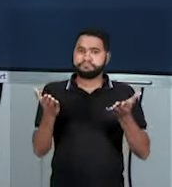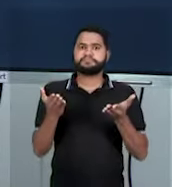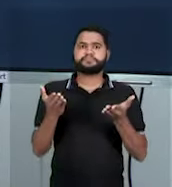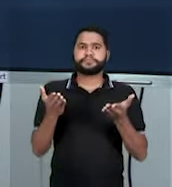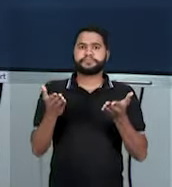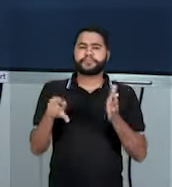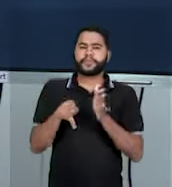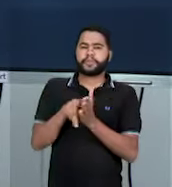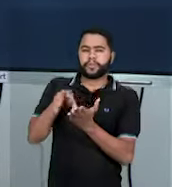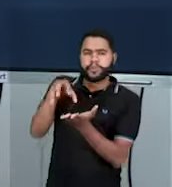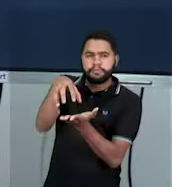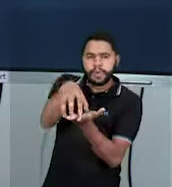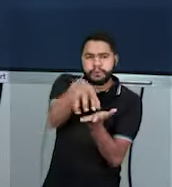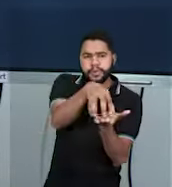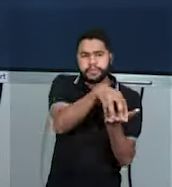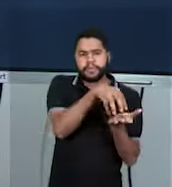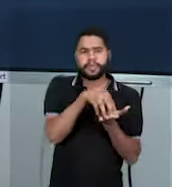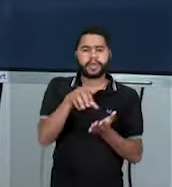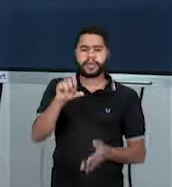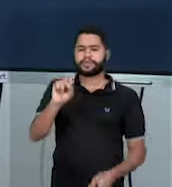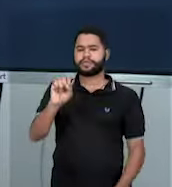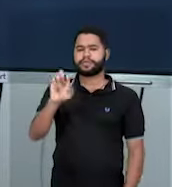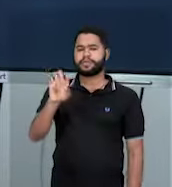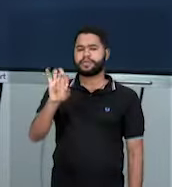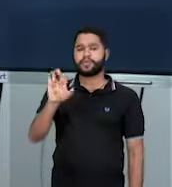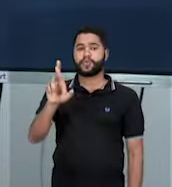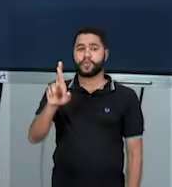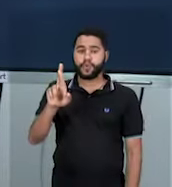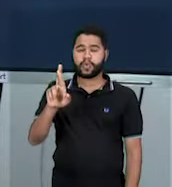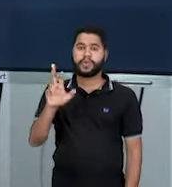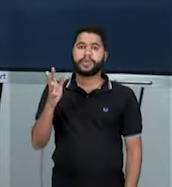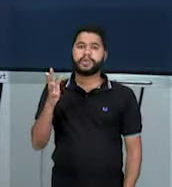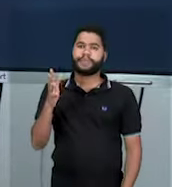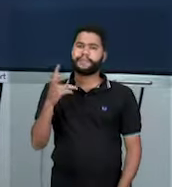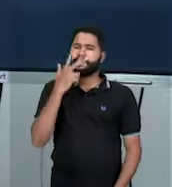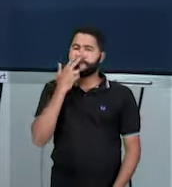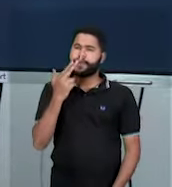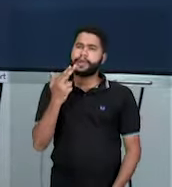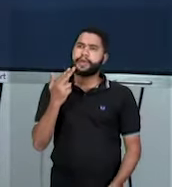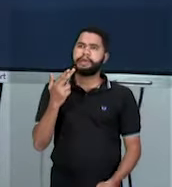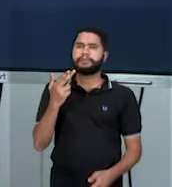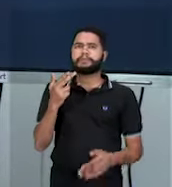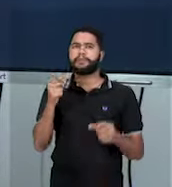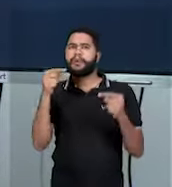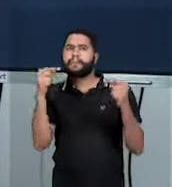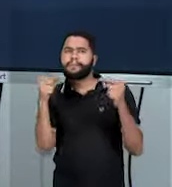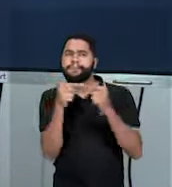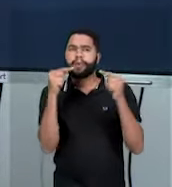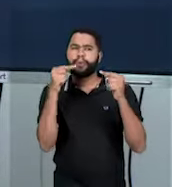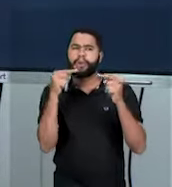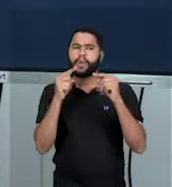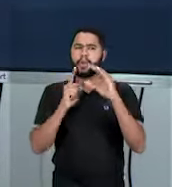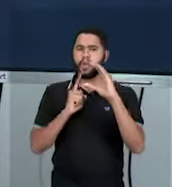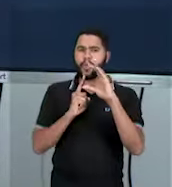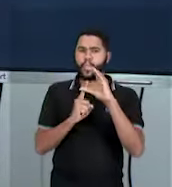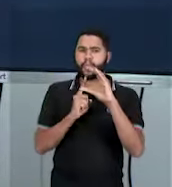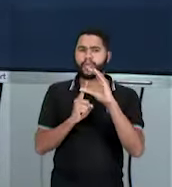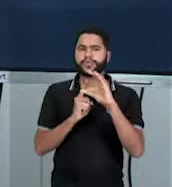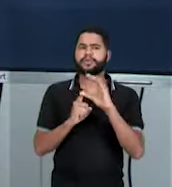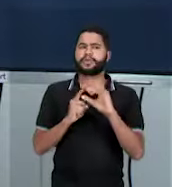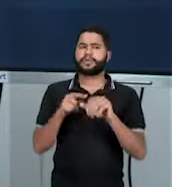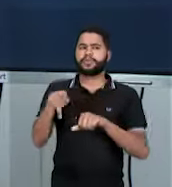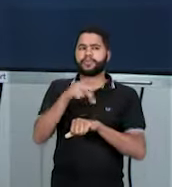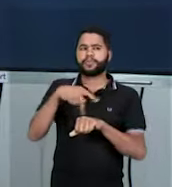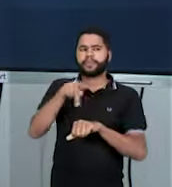aqueles setores que diziam que essas reformas tinham caráter comunista, iria, né, levar o país